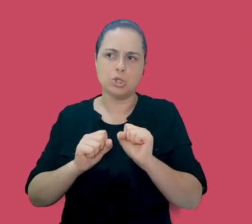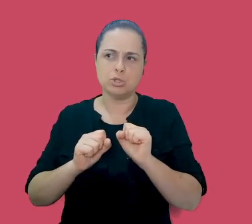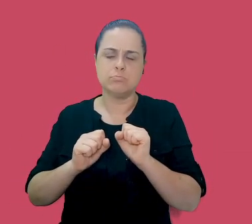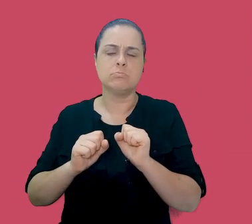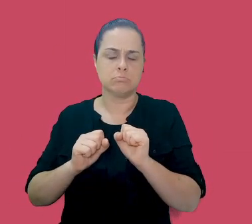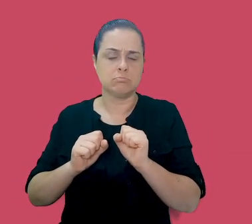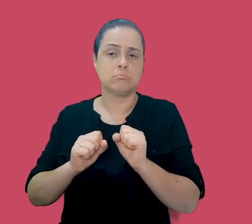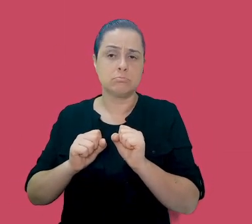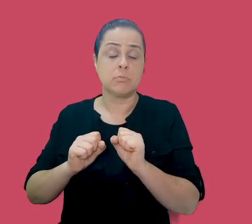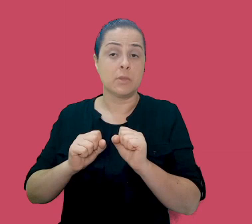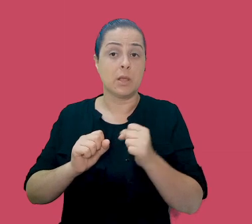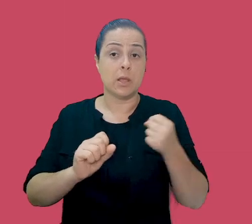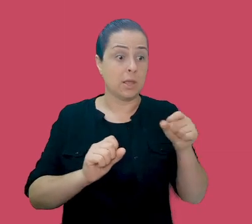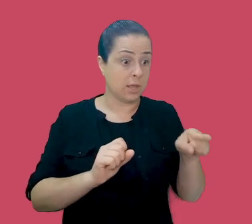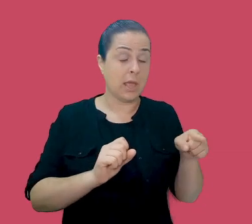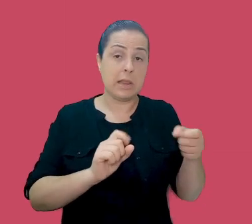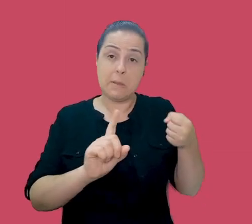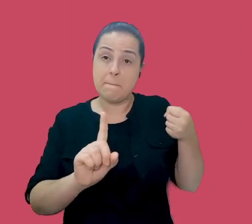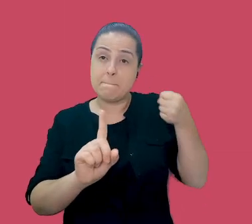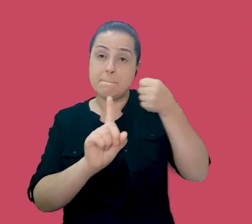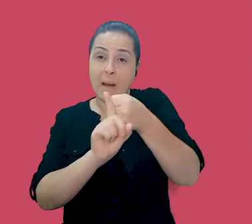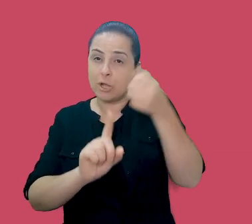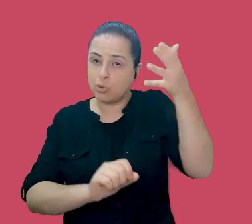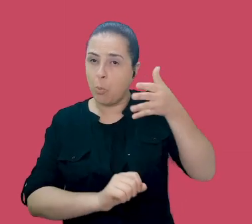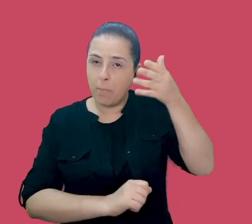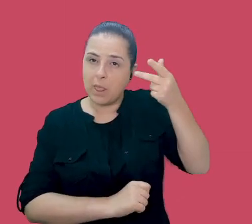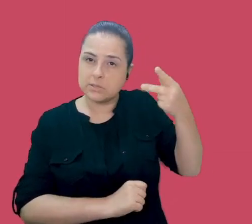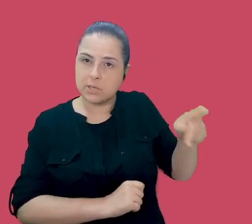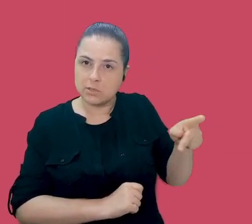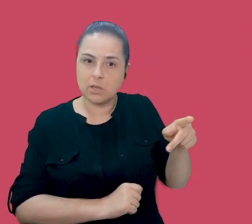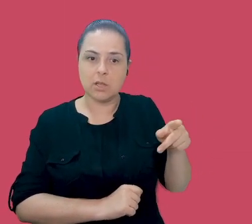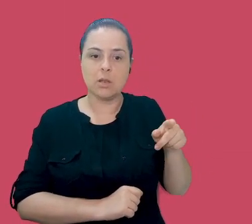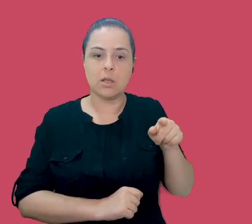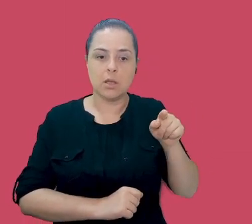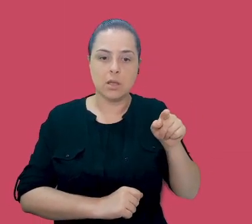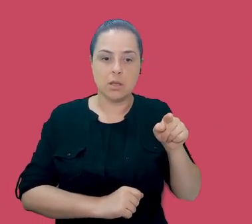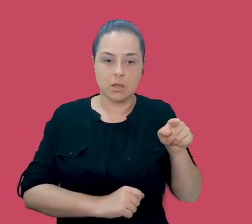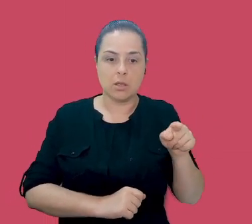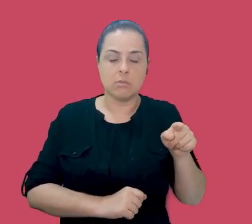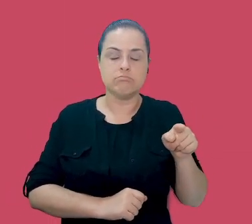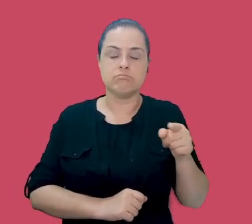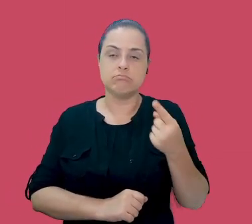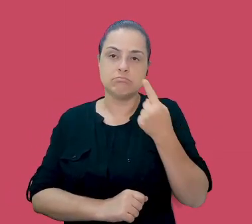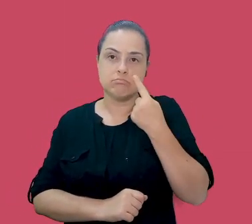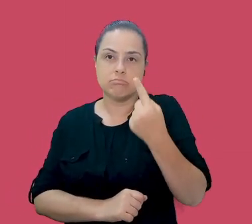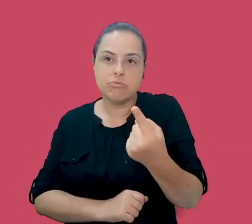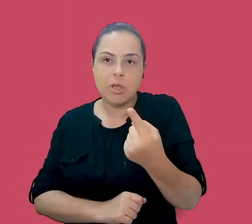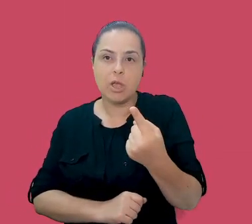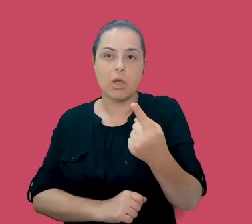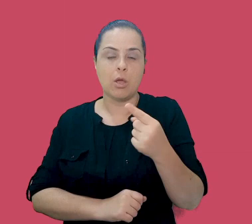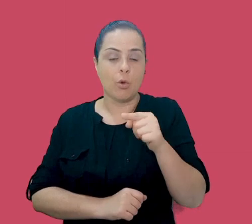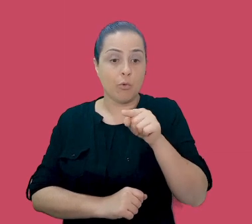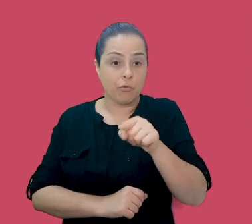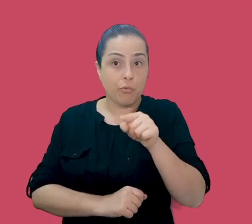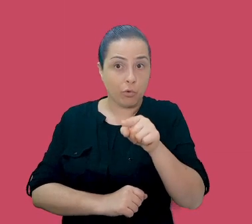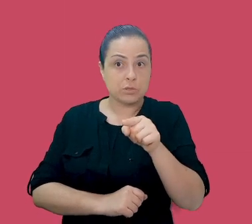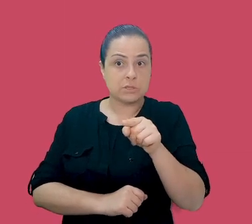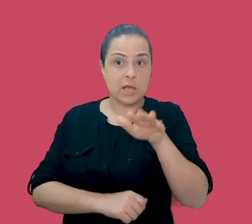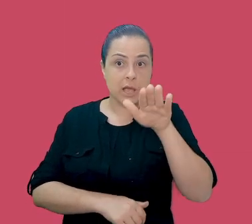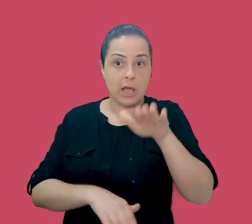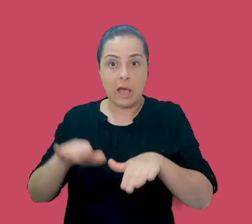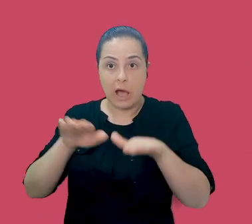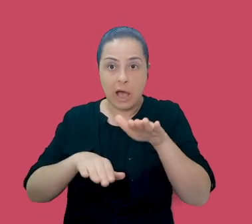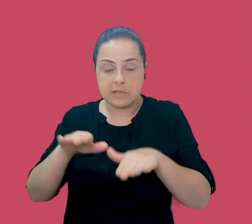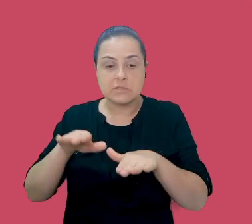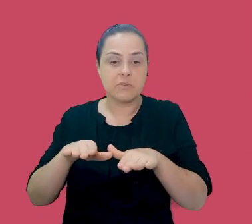ele fala, e que eu acho que isso me impactou demais, é que, assim, quando você está construindo uma estrada e tem um formigueiro no meio da estrada, você não tem